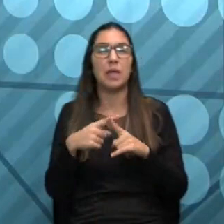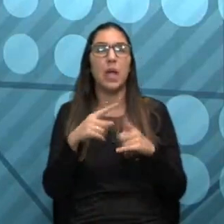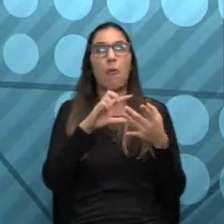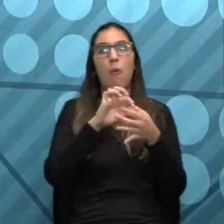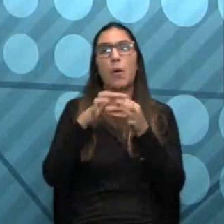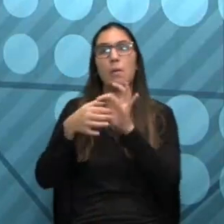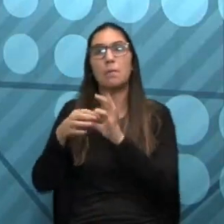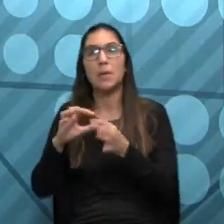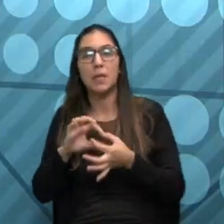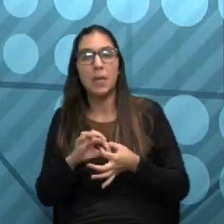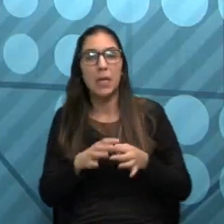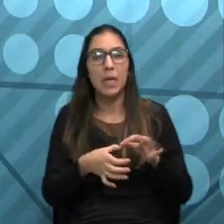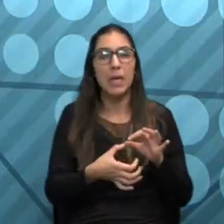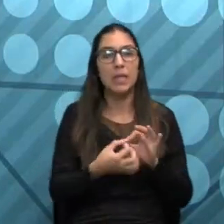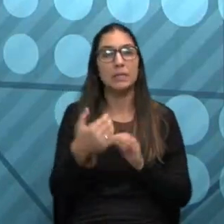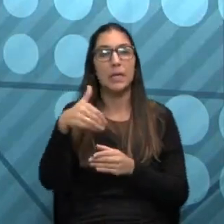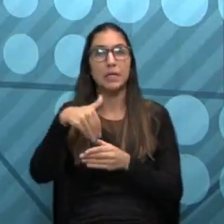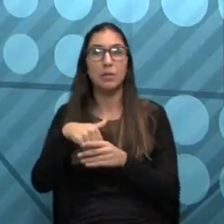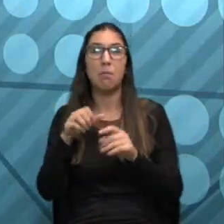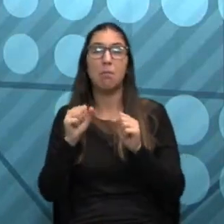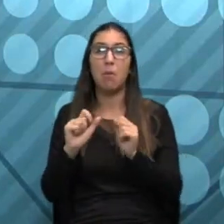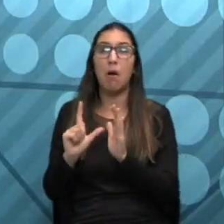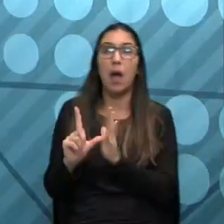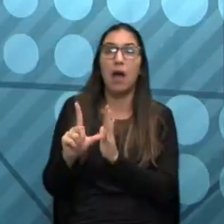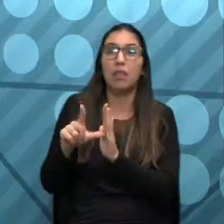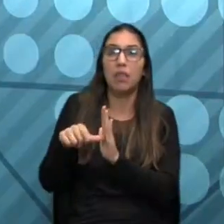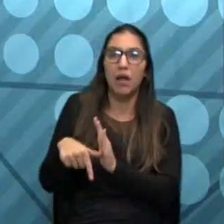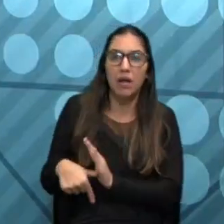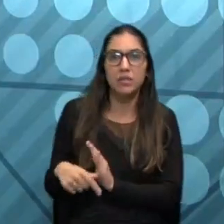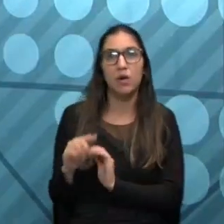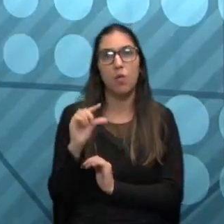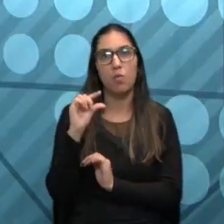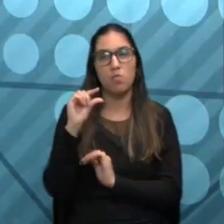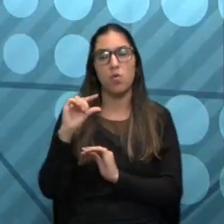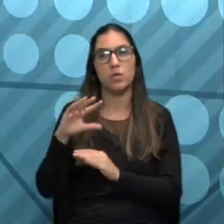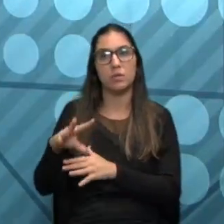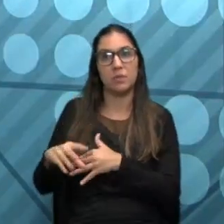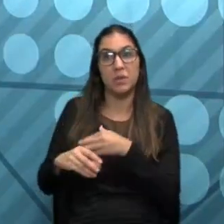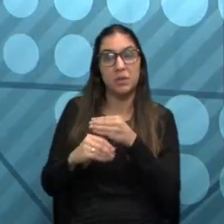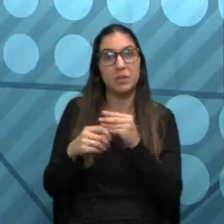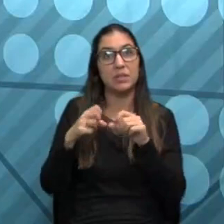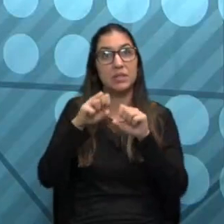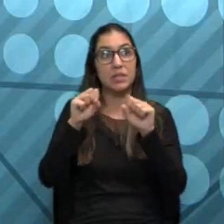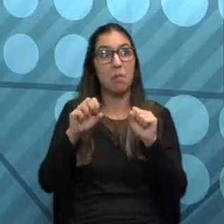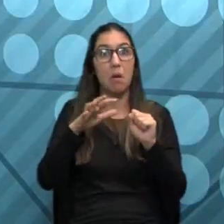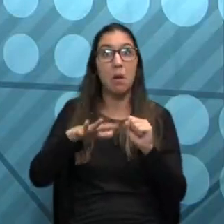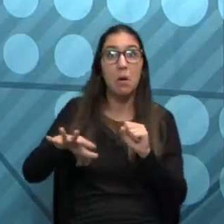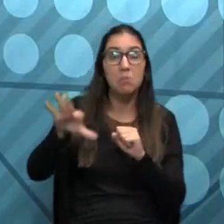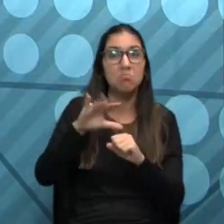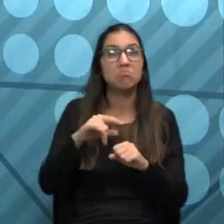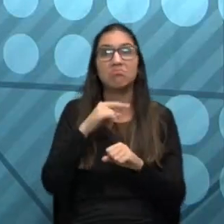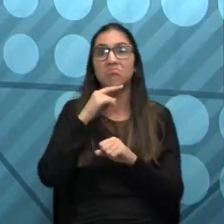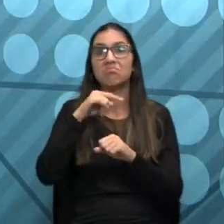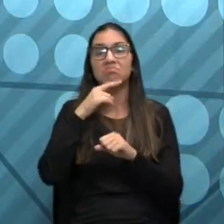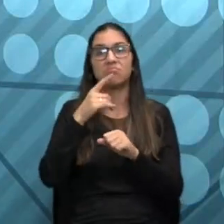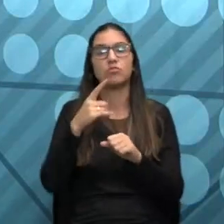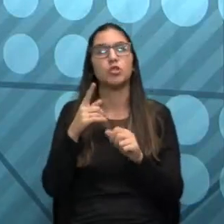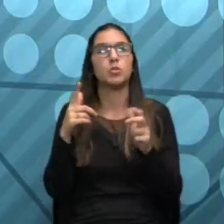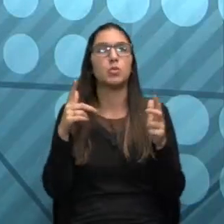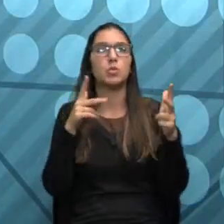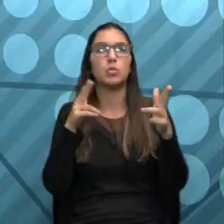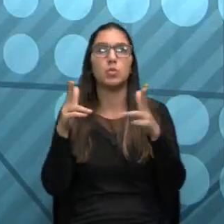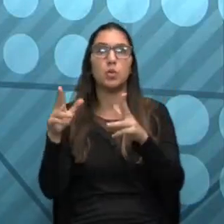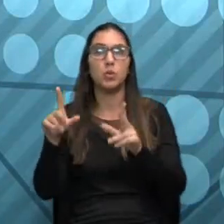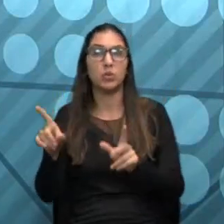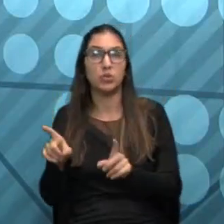Olimpíadas e eleições e algumas outras coisas acabariam atrasando essa implantação do sistema e todo mundo não ia ter condição de chegar